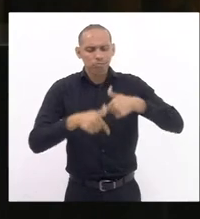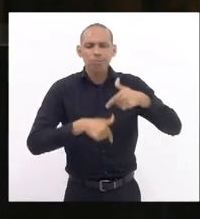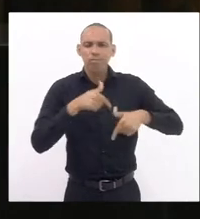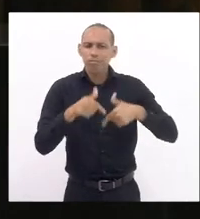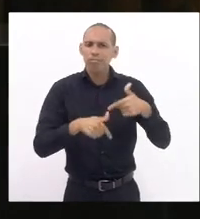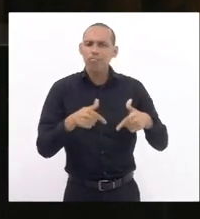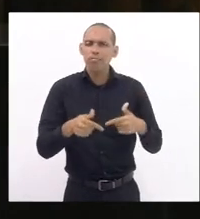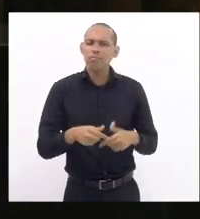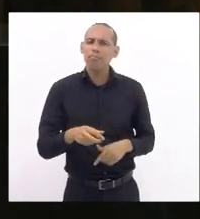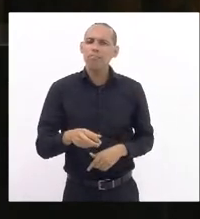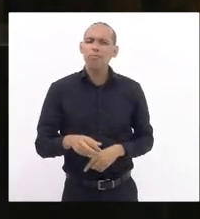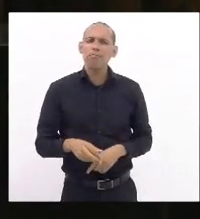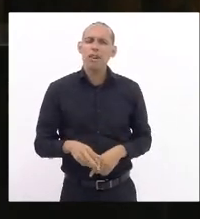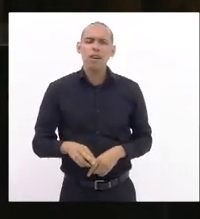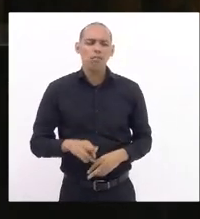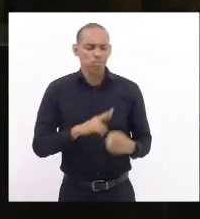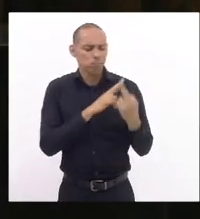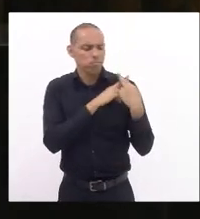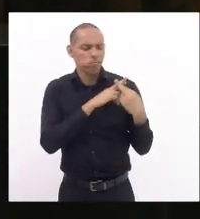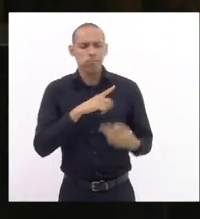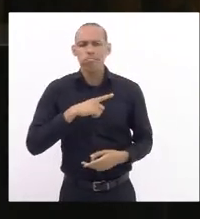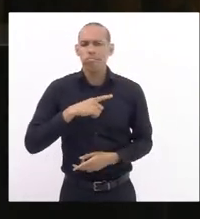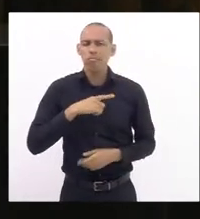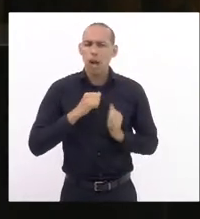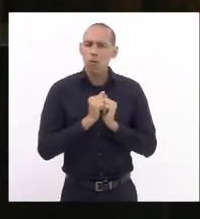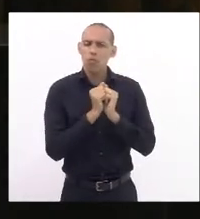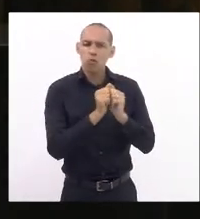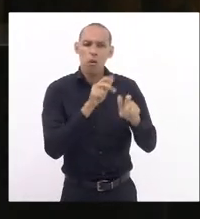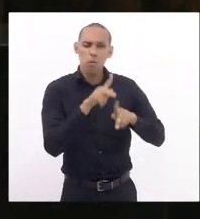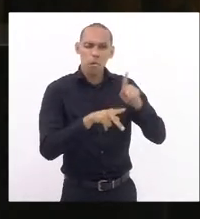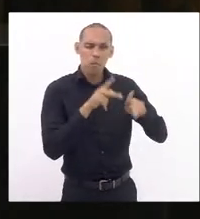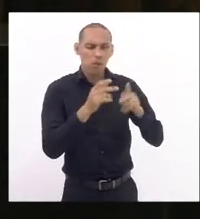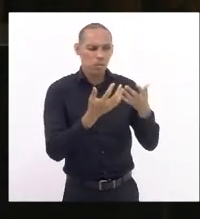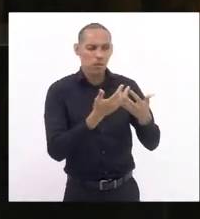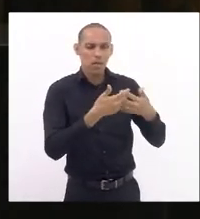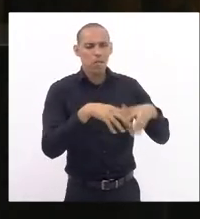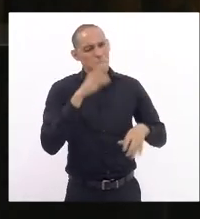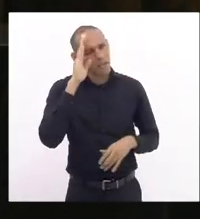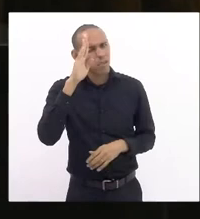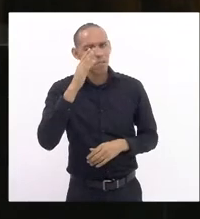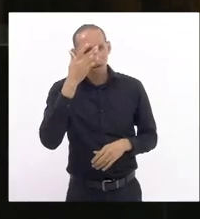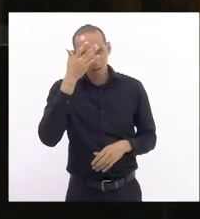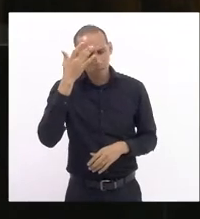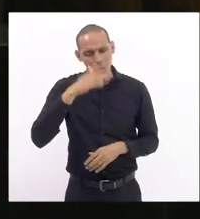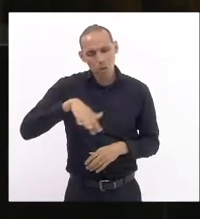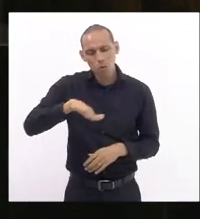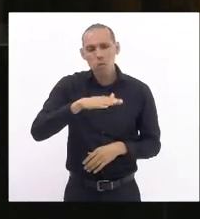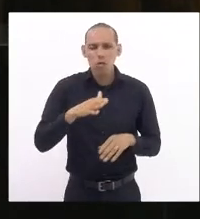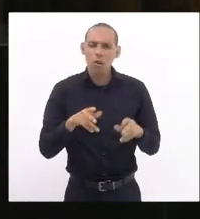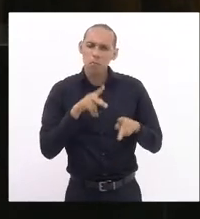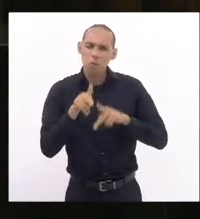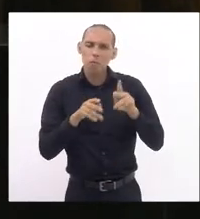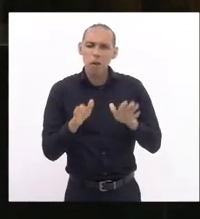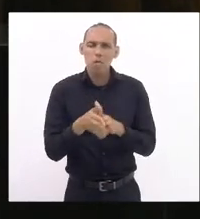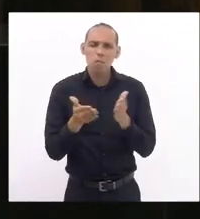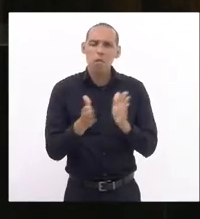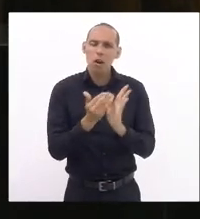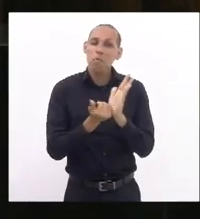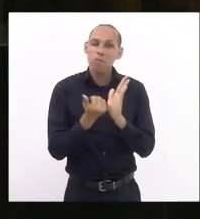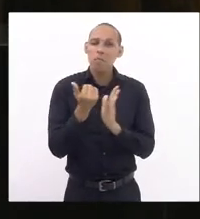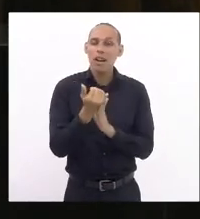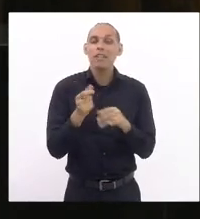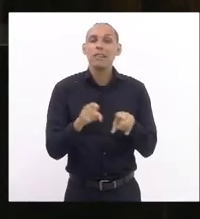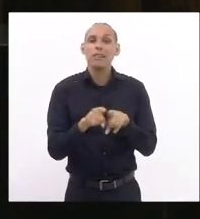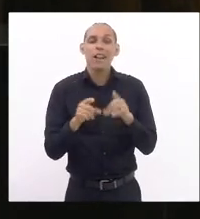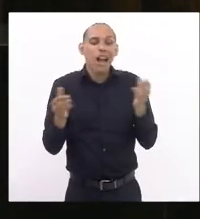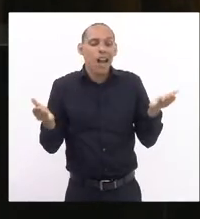muito responsável com a população de Petrópolis, em especial a população mais pobre, a população mais vulnerável, como está